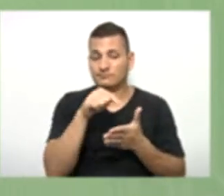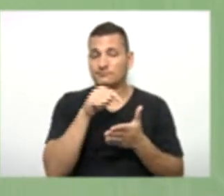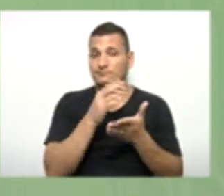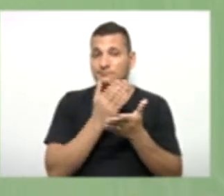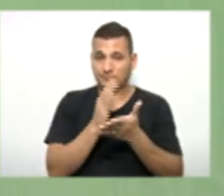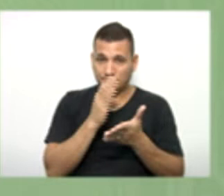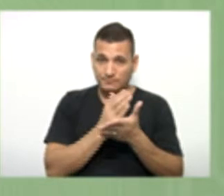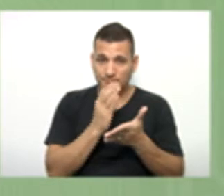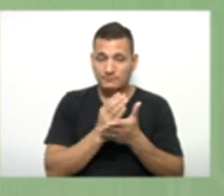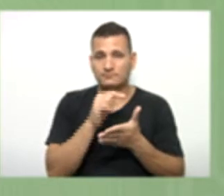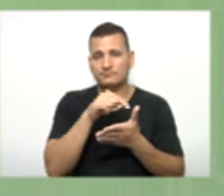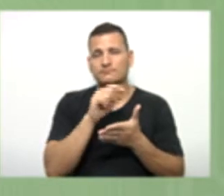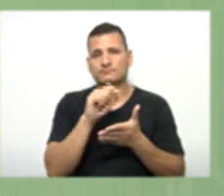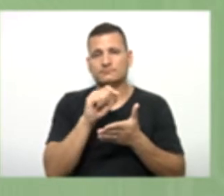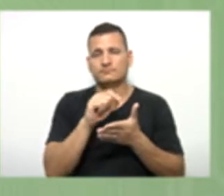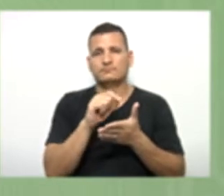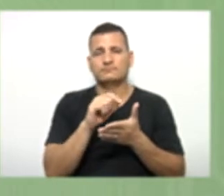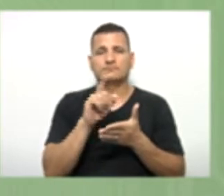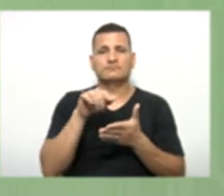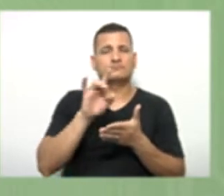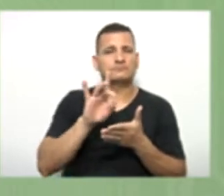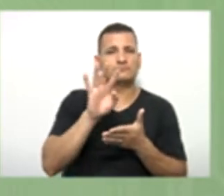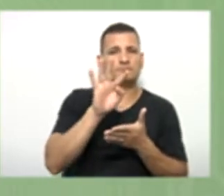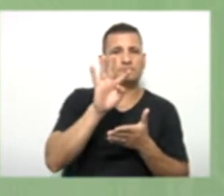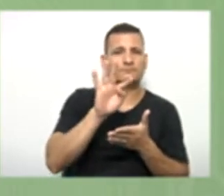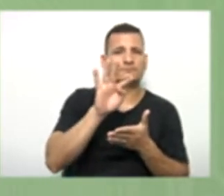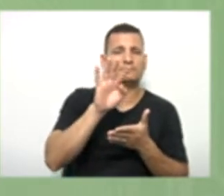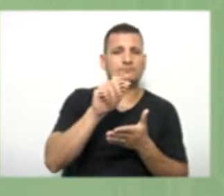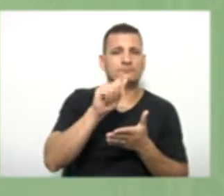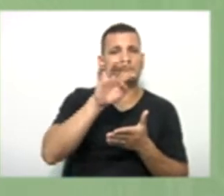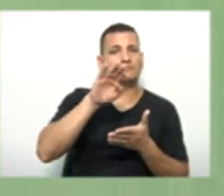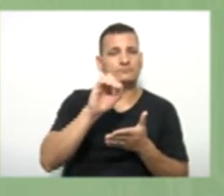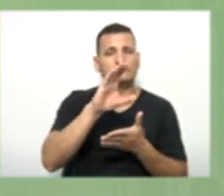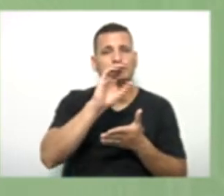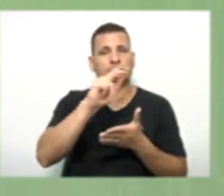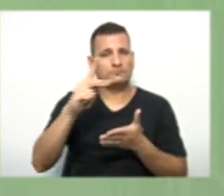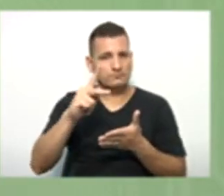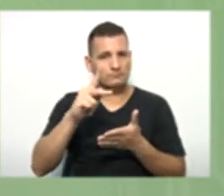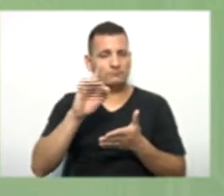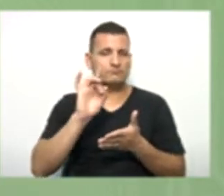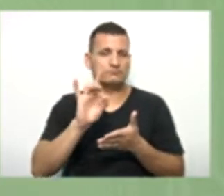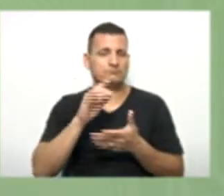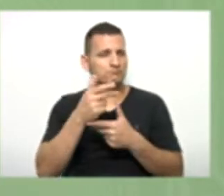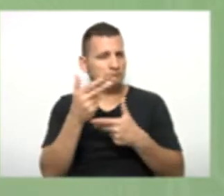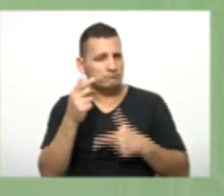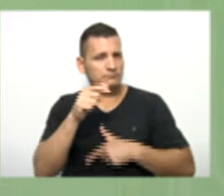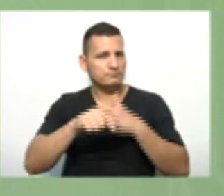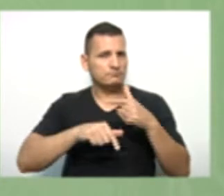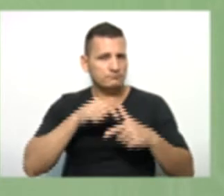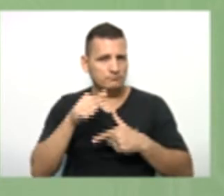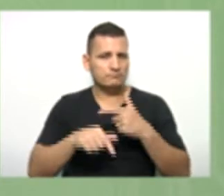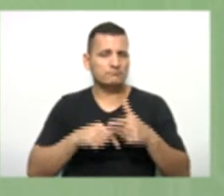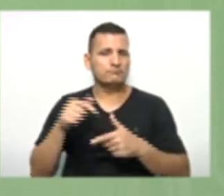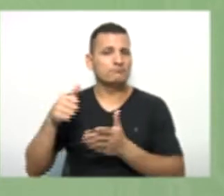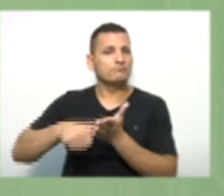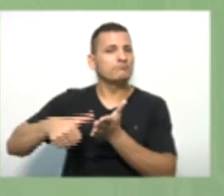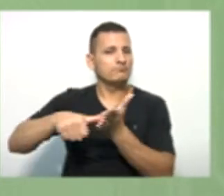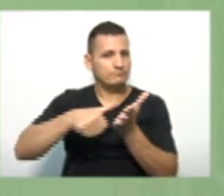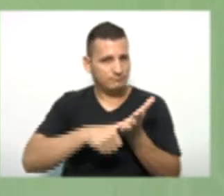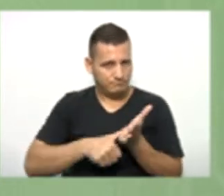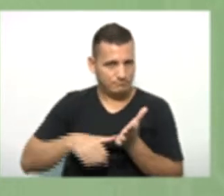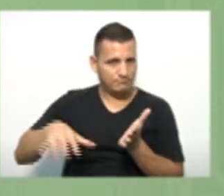sobras líquidas é o que? É somente o ato cooperativo. Somente ato cooperativo que gera sobras. Nós